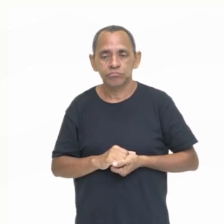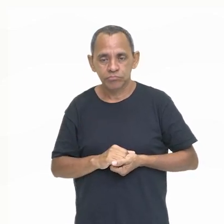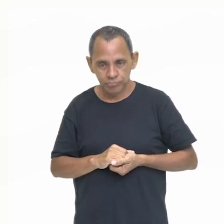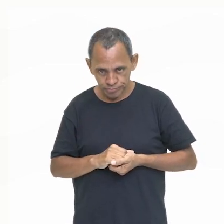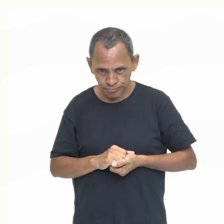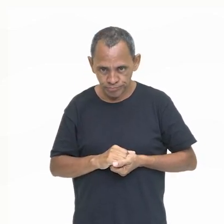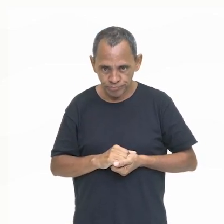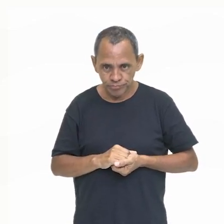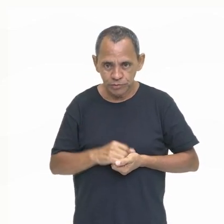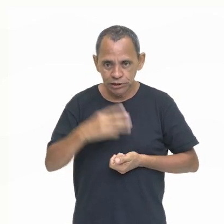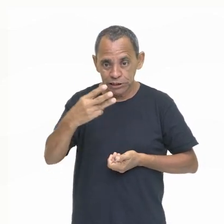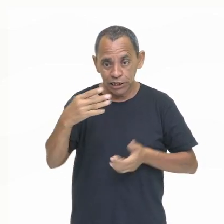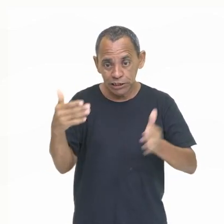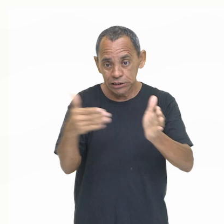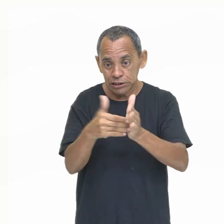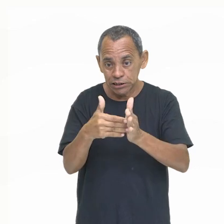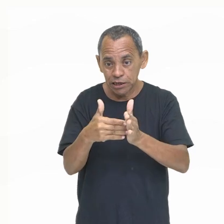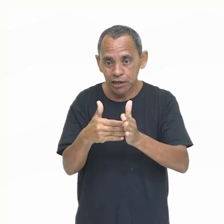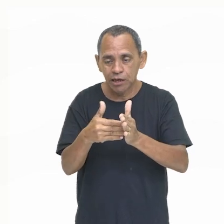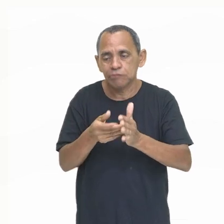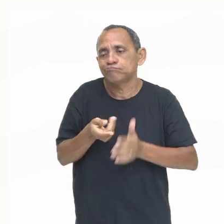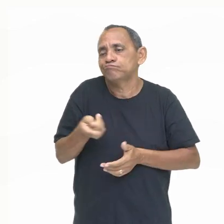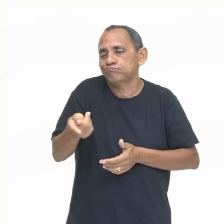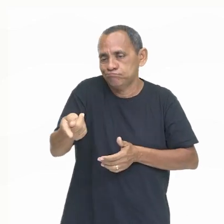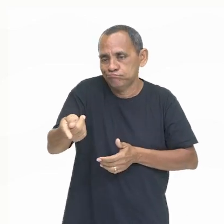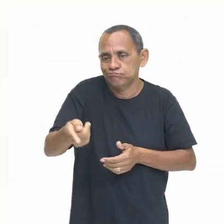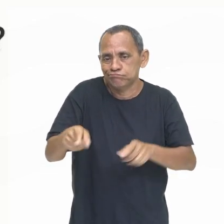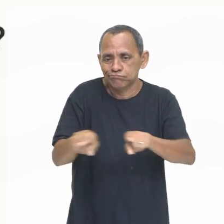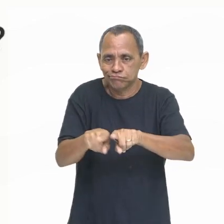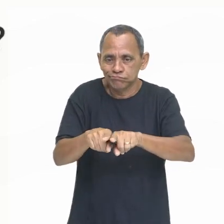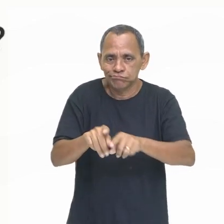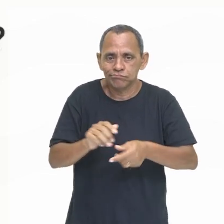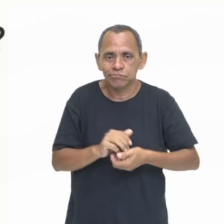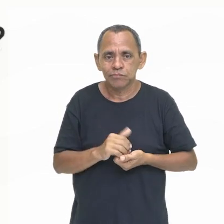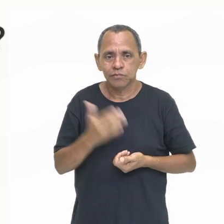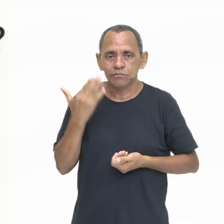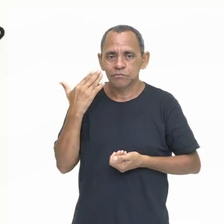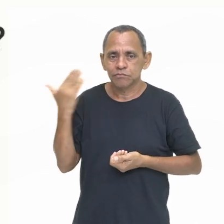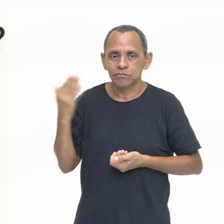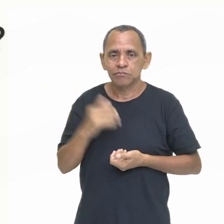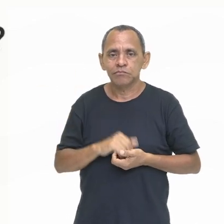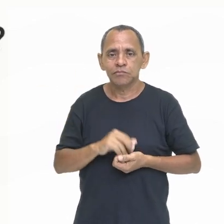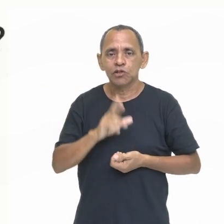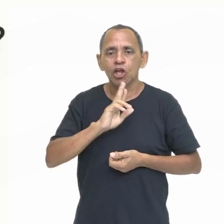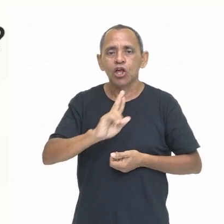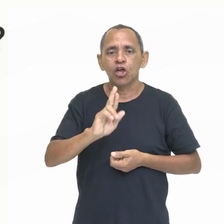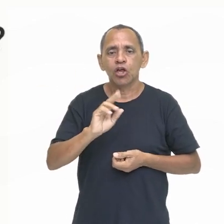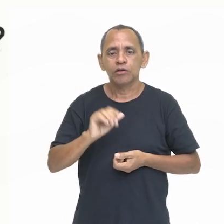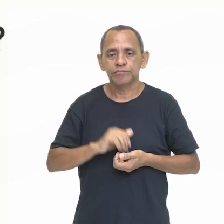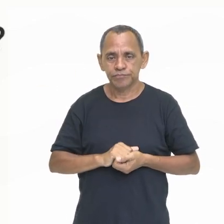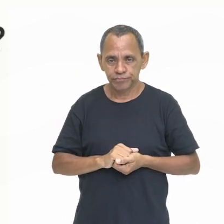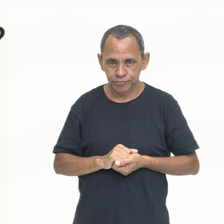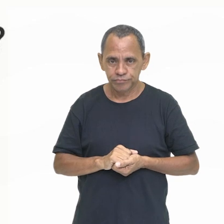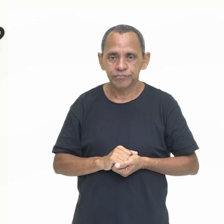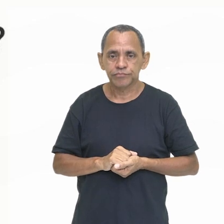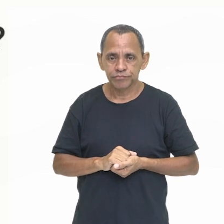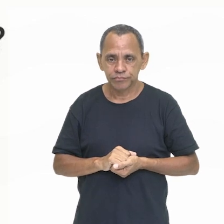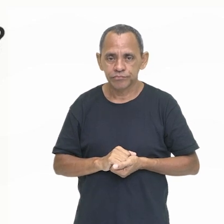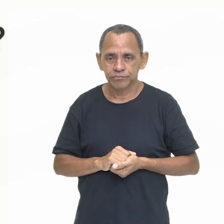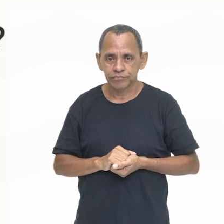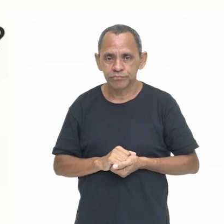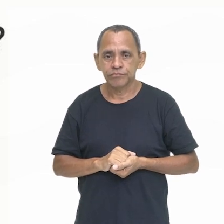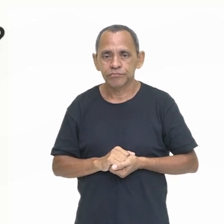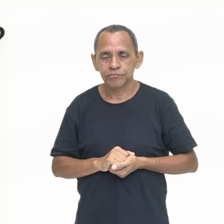3, até o infinito. Então, olha aqui a nossa resposta. Ela decresce nos intervalos para